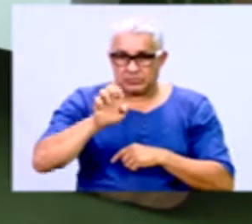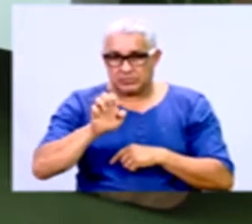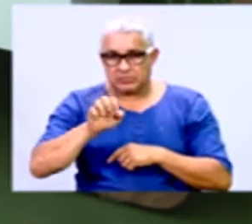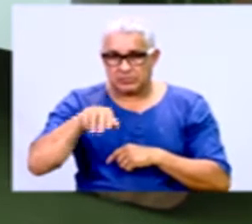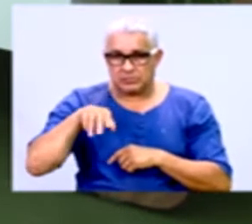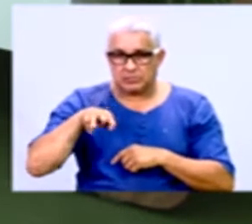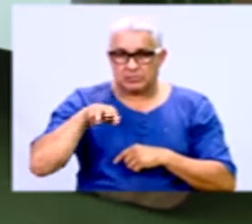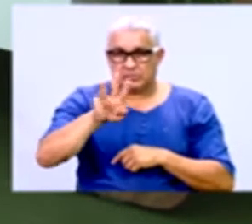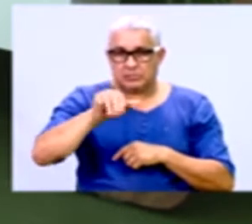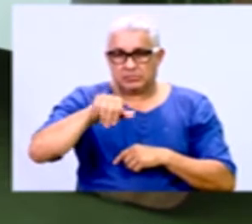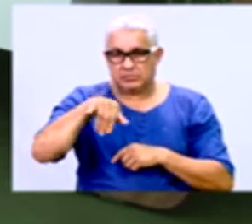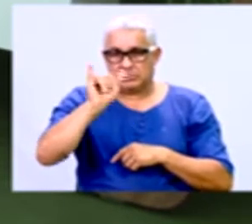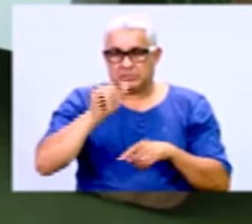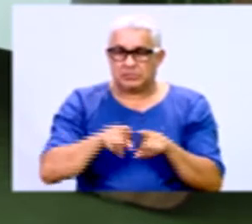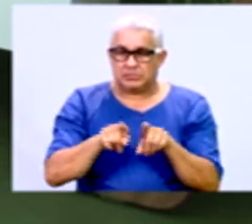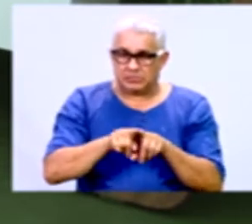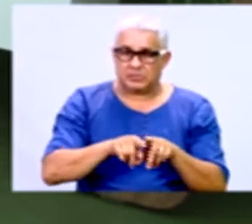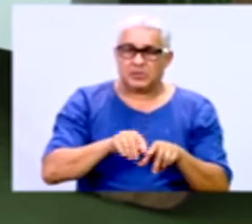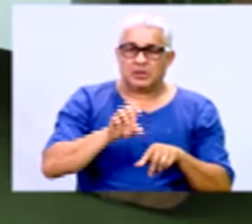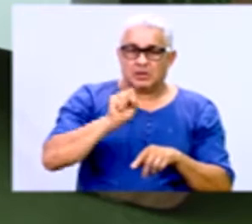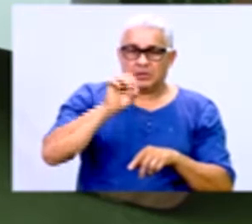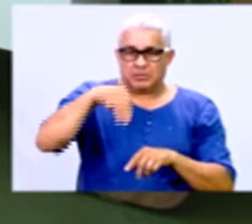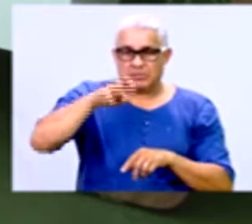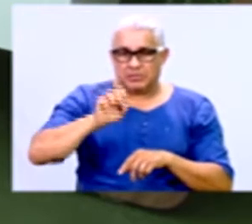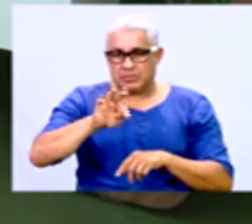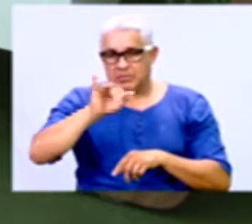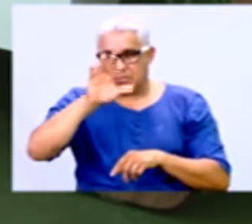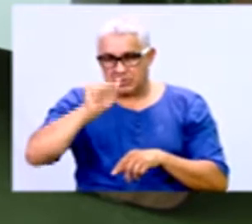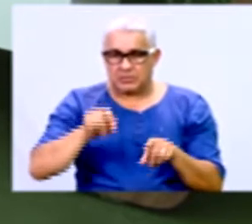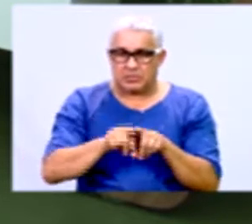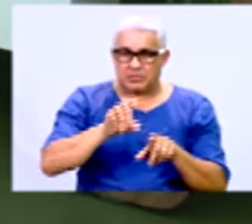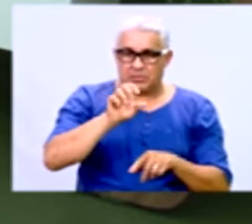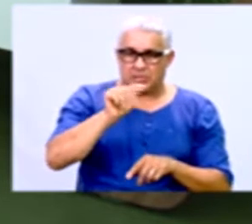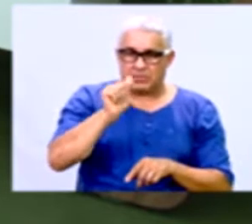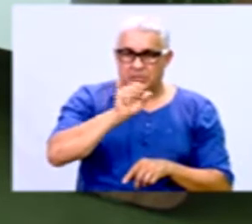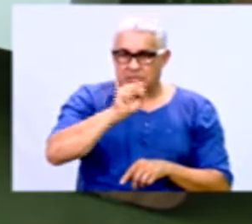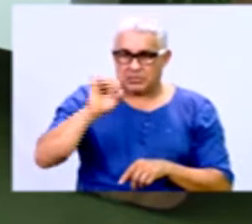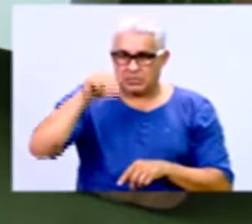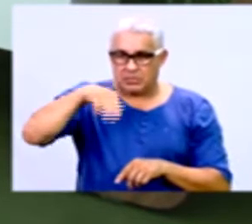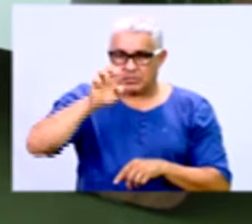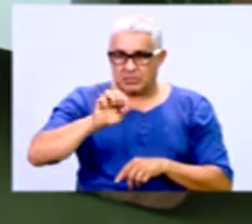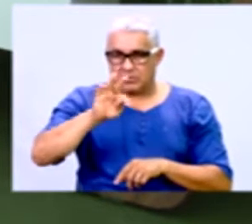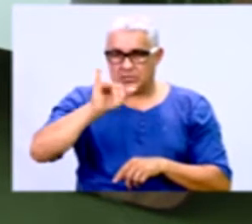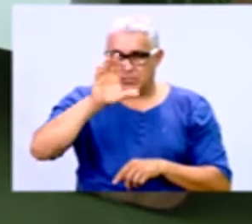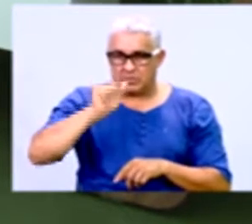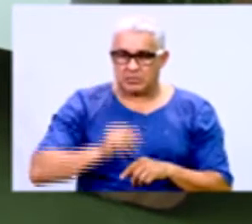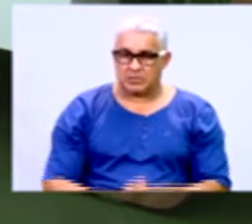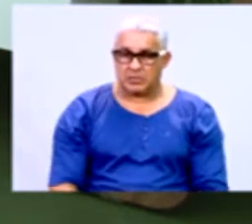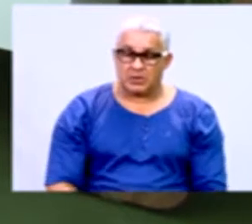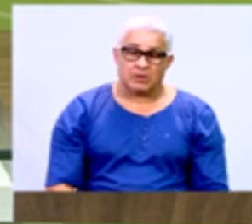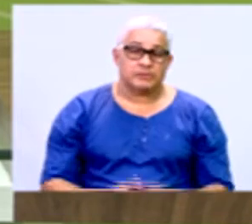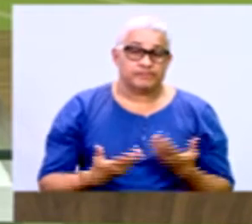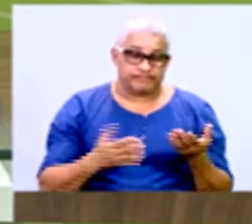e a criptografia assimétrica, para os alunos relembrarem assim como é que funciona isso na prática?